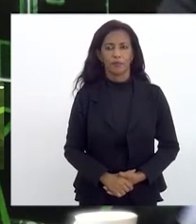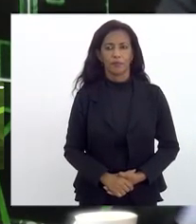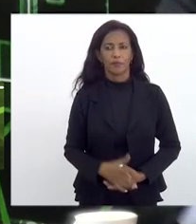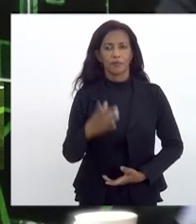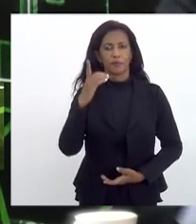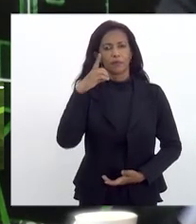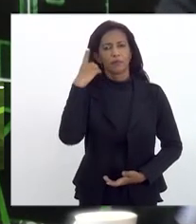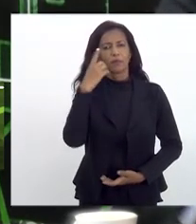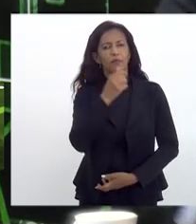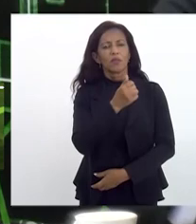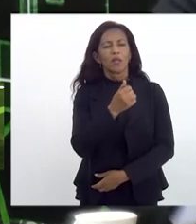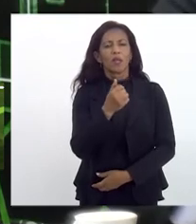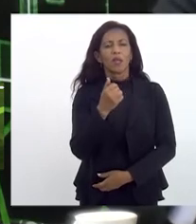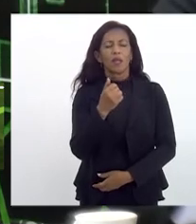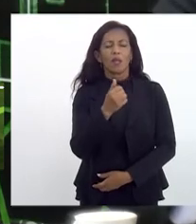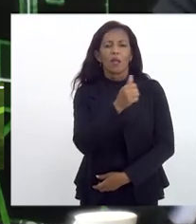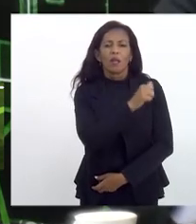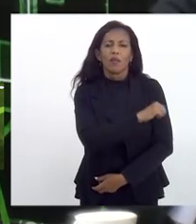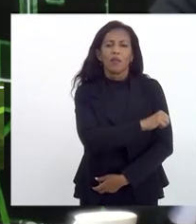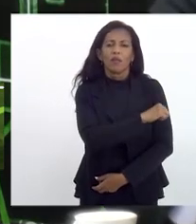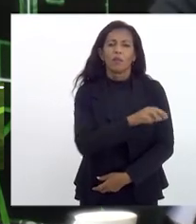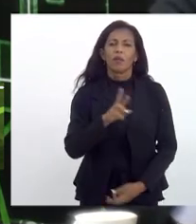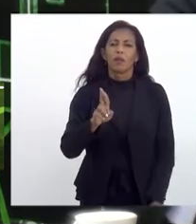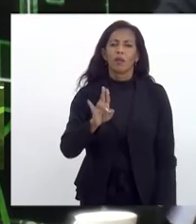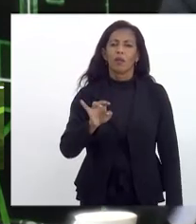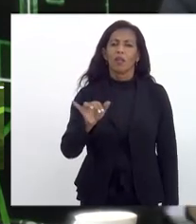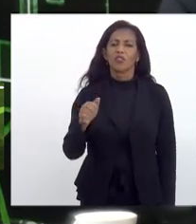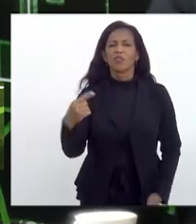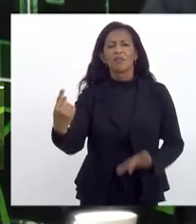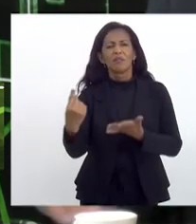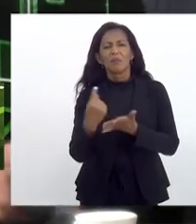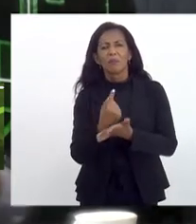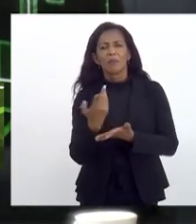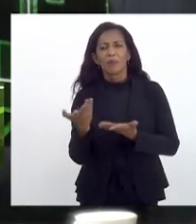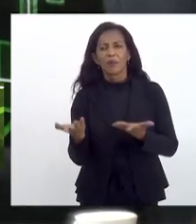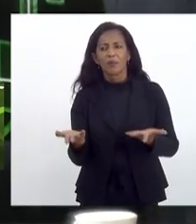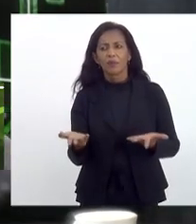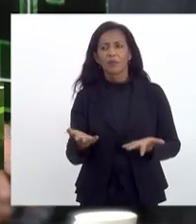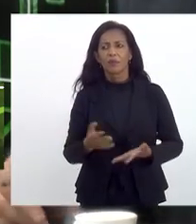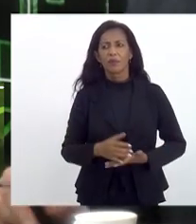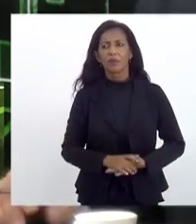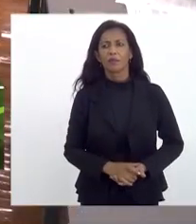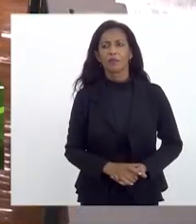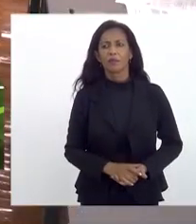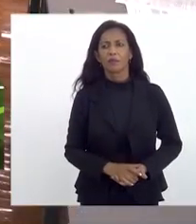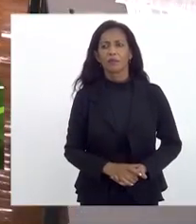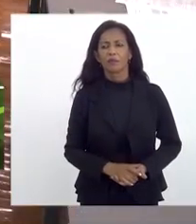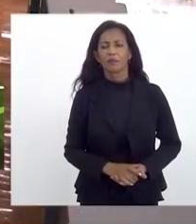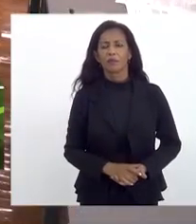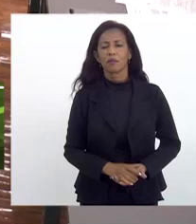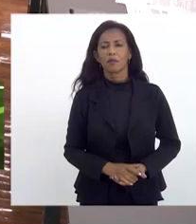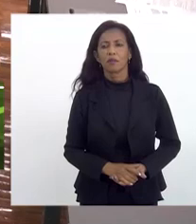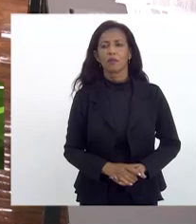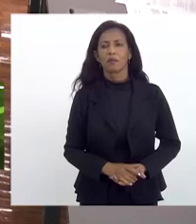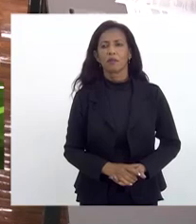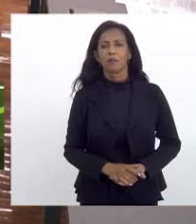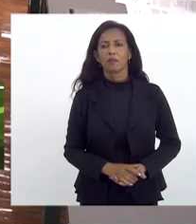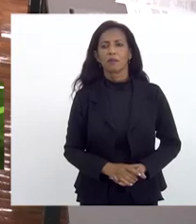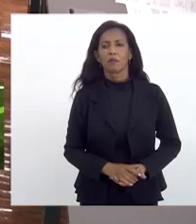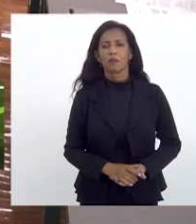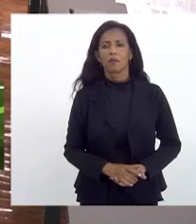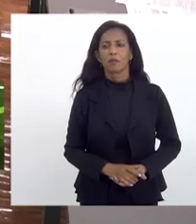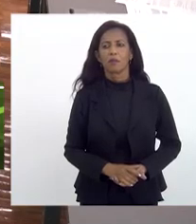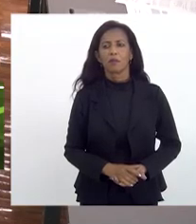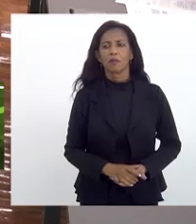Deputado da região, eu não me lembro se tinha, qual era a pergunta? Não, não, não, ela é um 5 ou 9, aí eu já escolhi. É, já